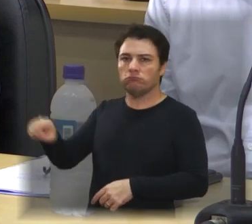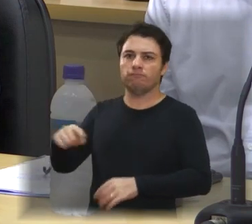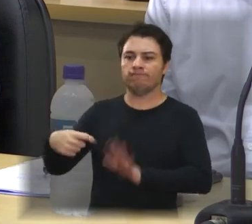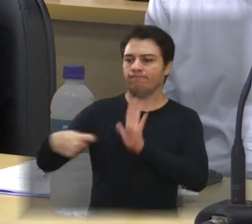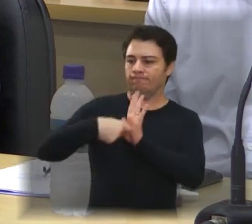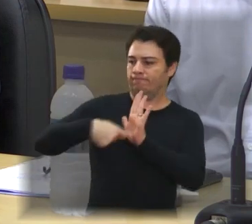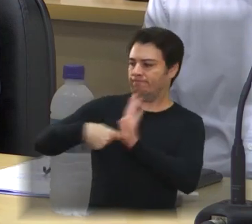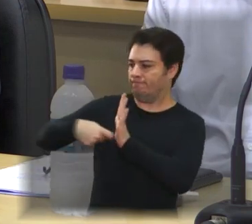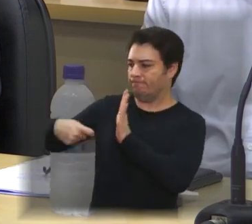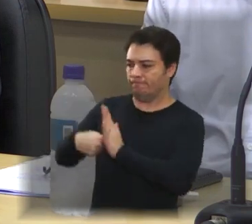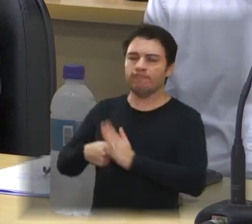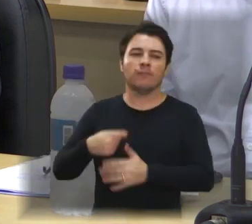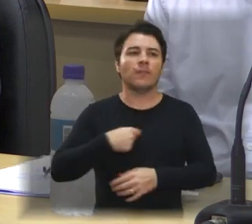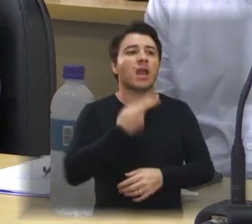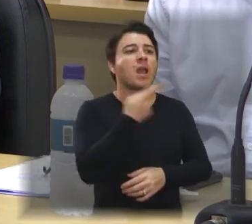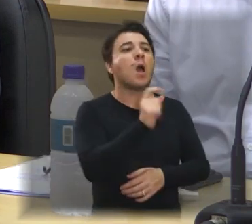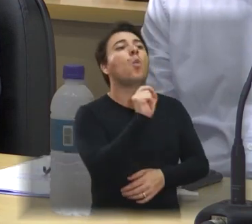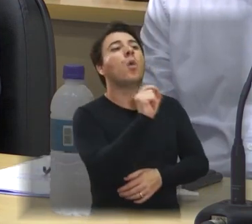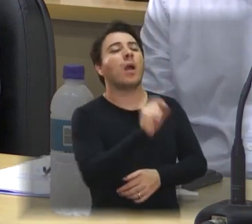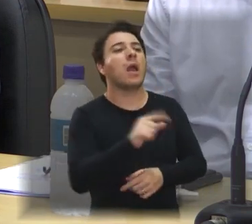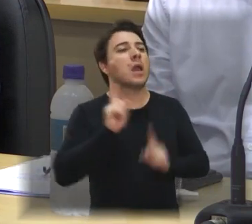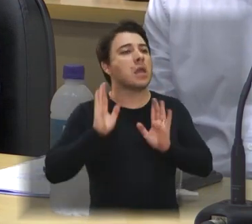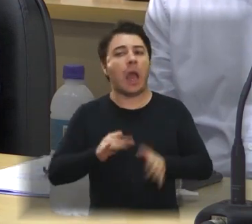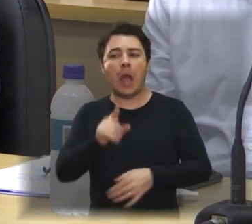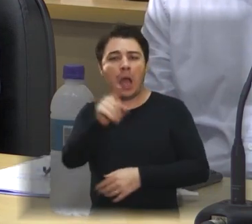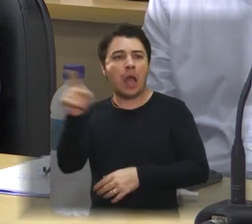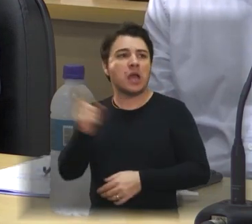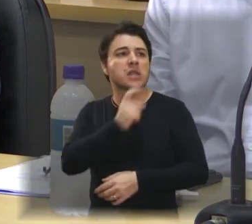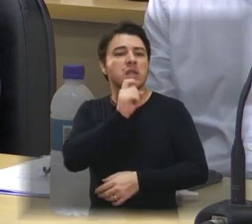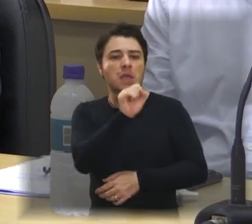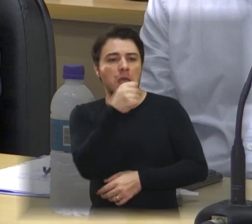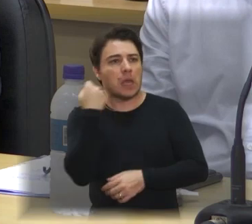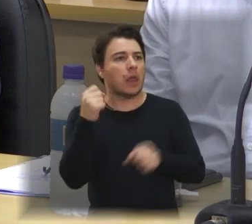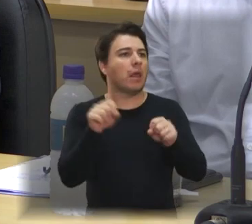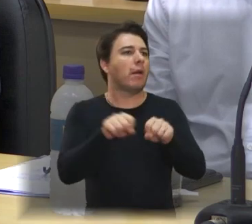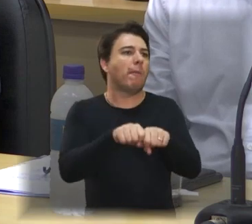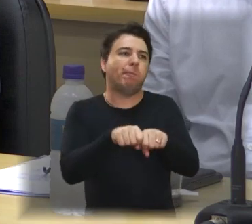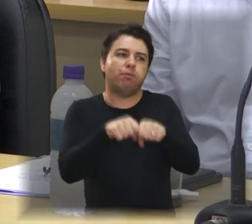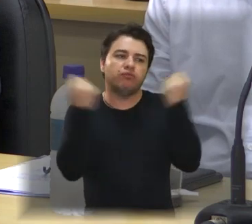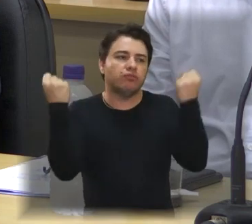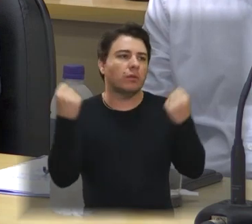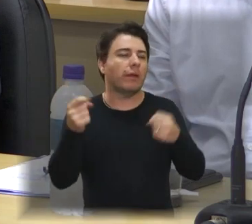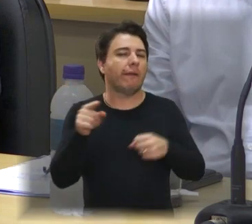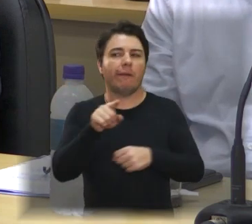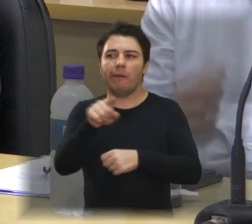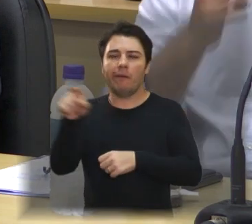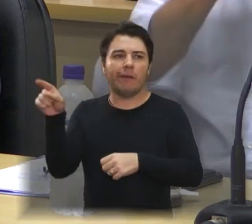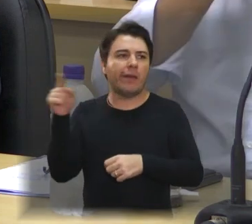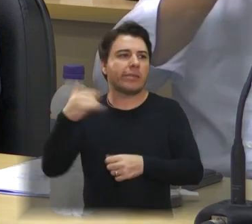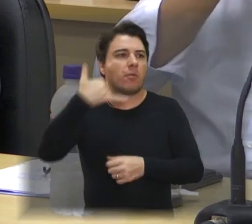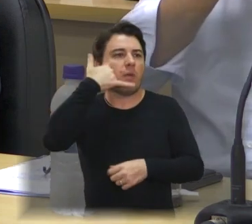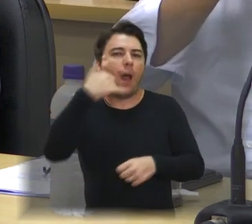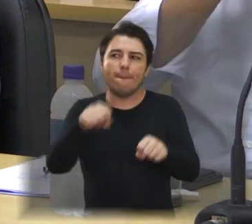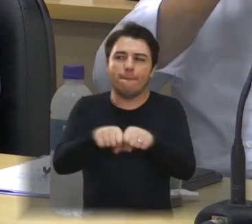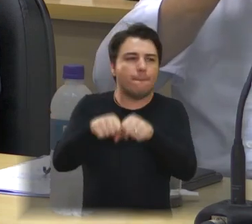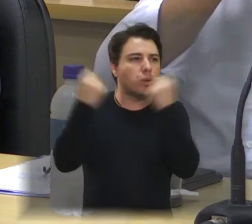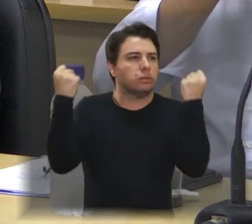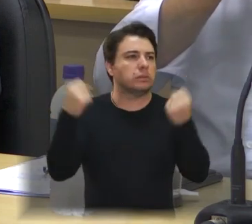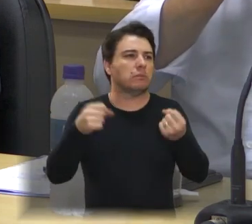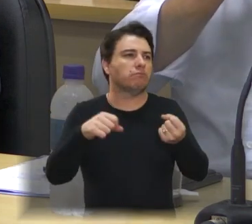de aparelhos eletrônicos utensílios domésticos como geladeira geladeiras freezer ES em lares